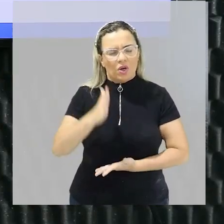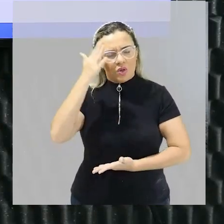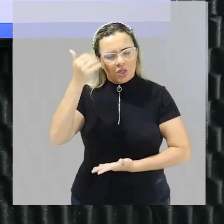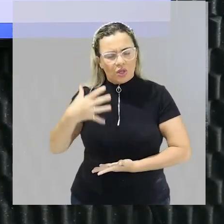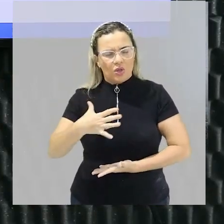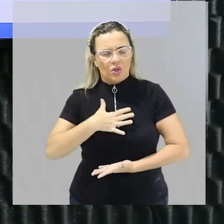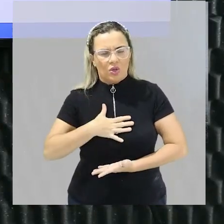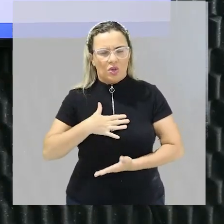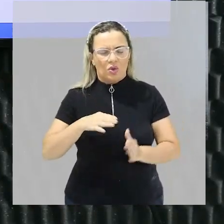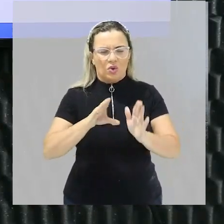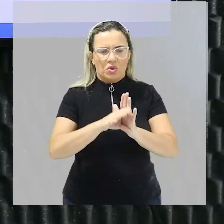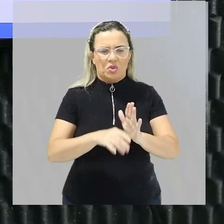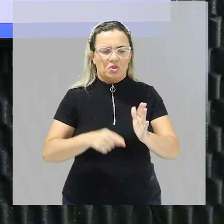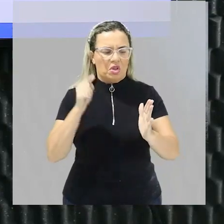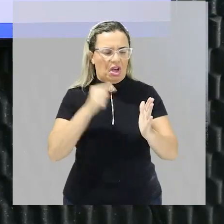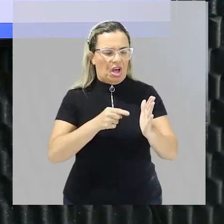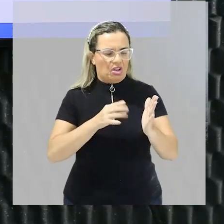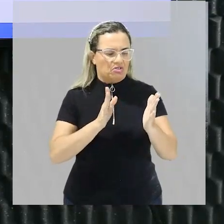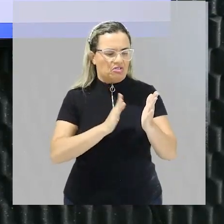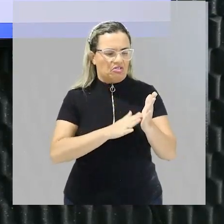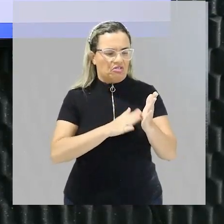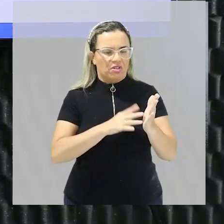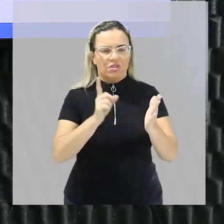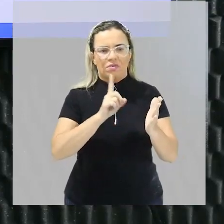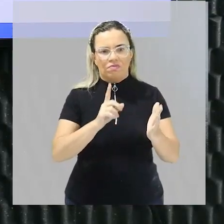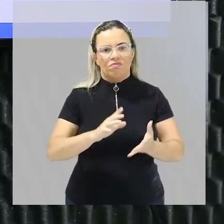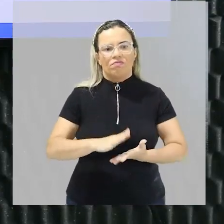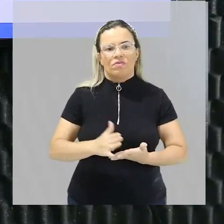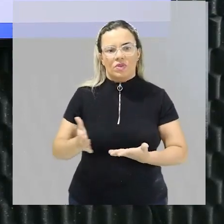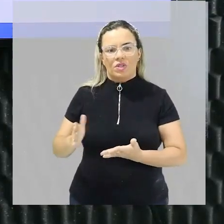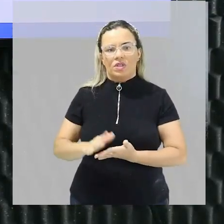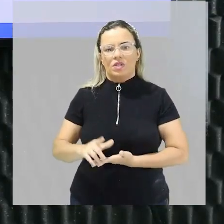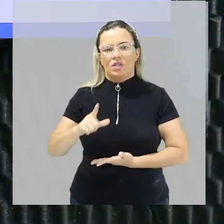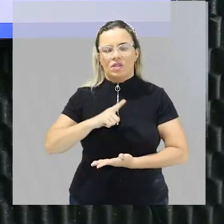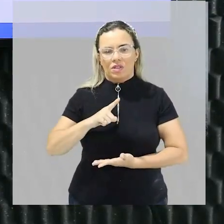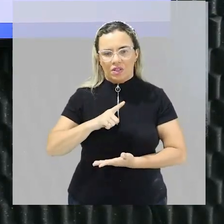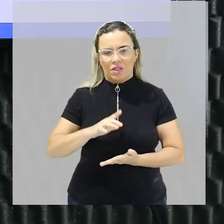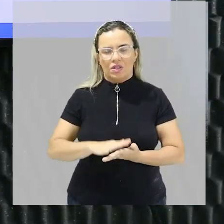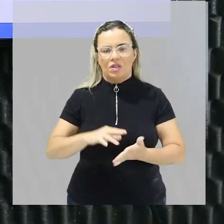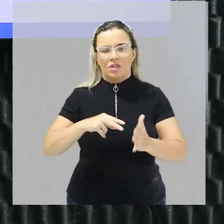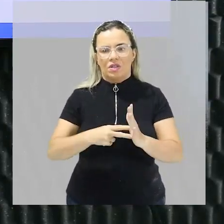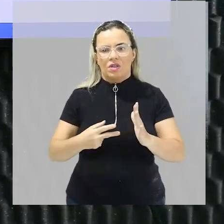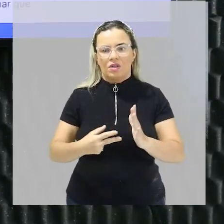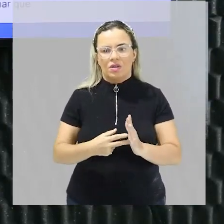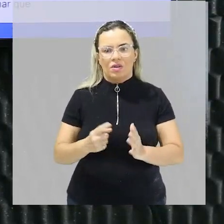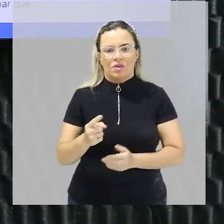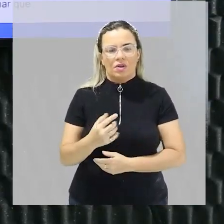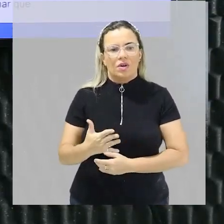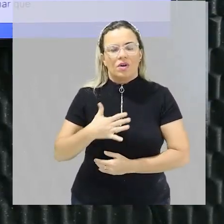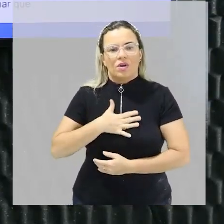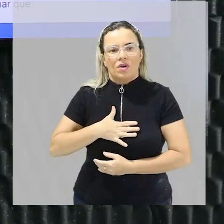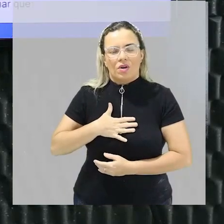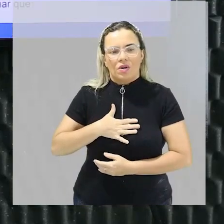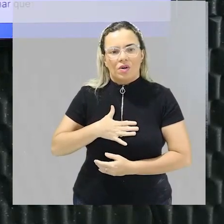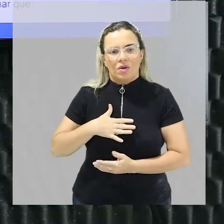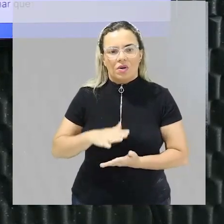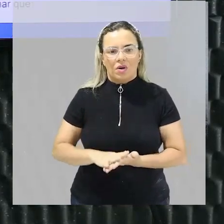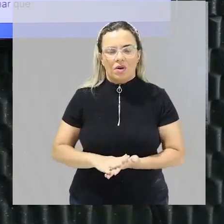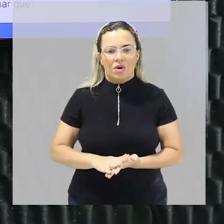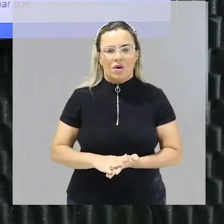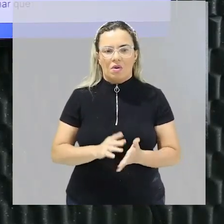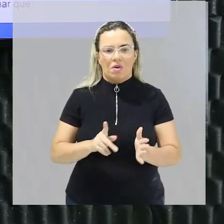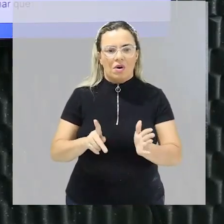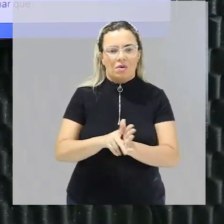Ok? Então, a questão de gosto não se discute, tem sentido, uma vez que o gosto não é um objeto puramente científico.